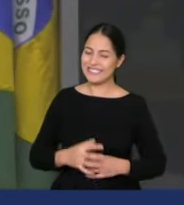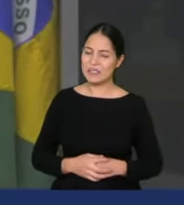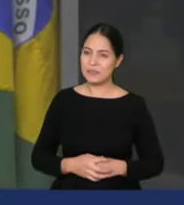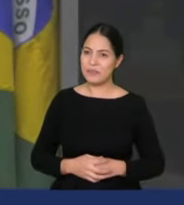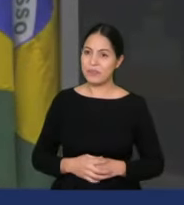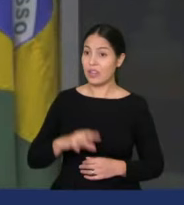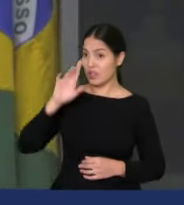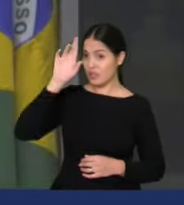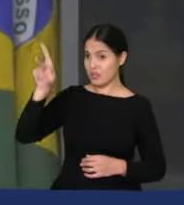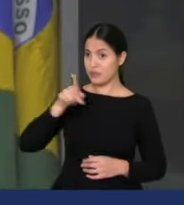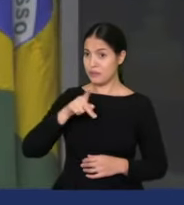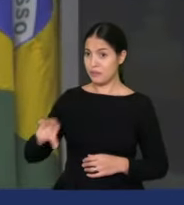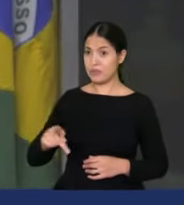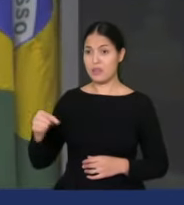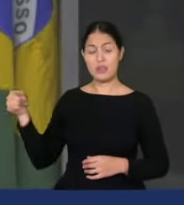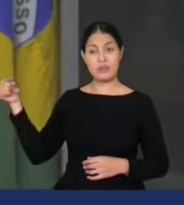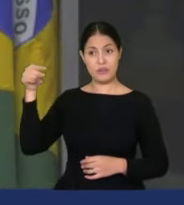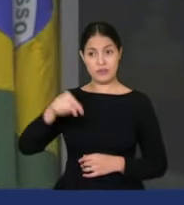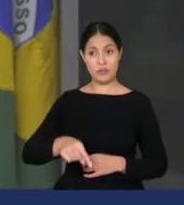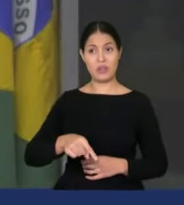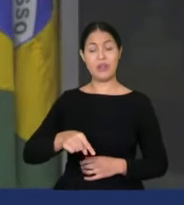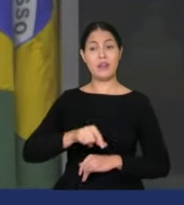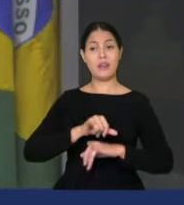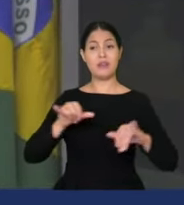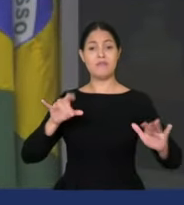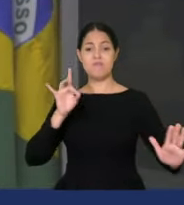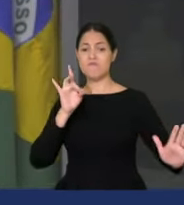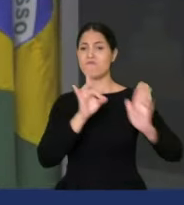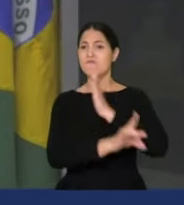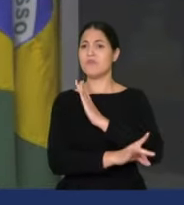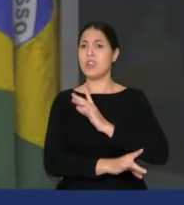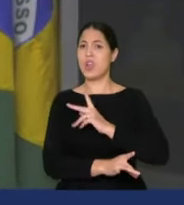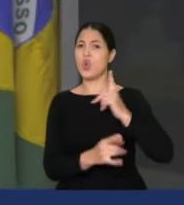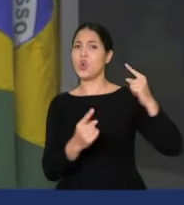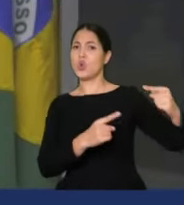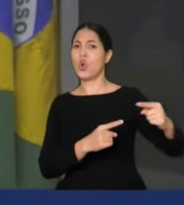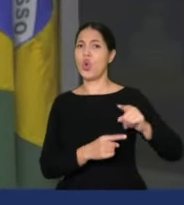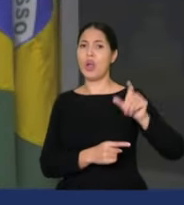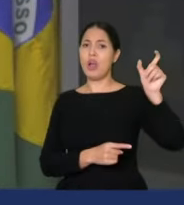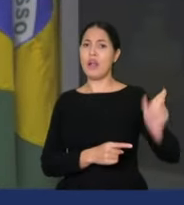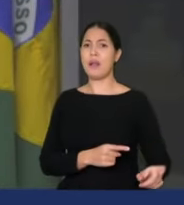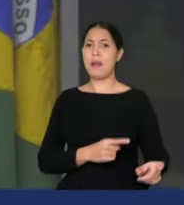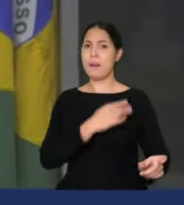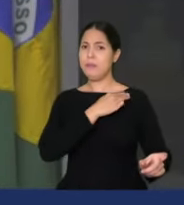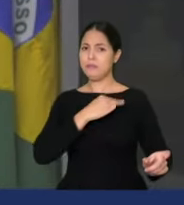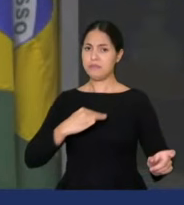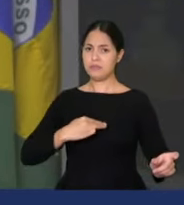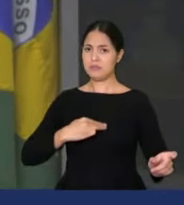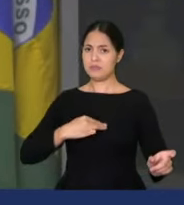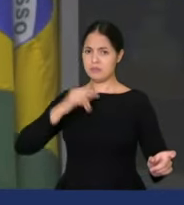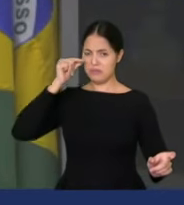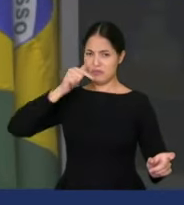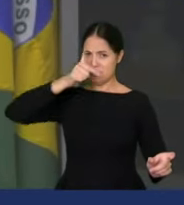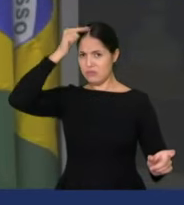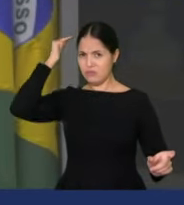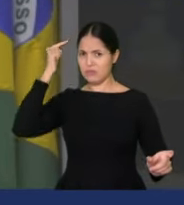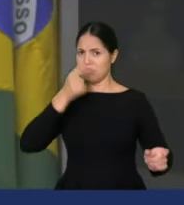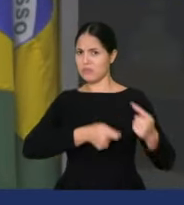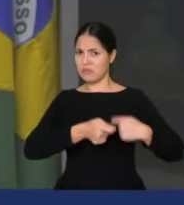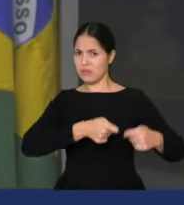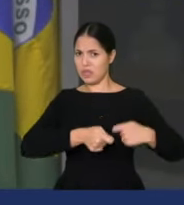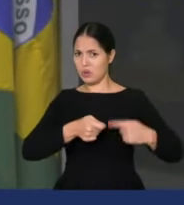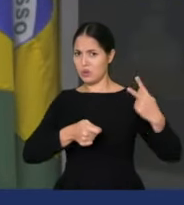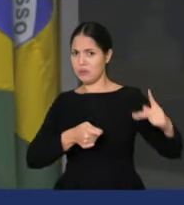meu repúdio ao ministro da Economia, Paulo Guedes. O ano passado eu fui presidente da Comissão de Desenvolvimento